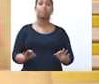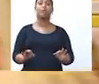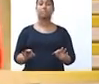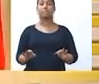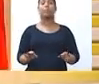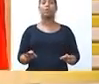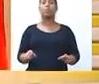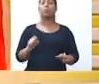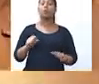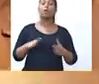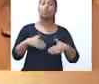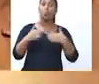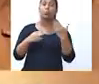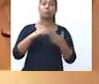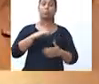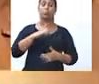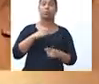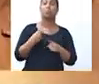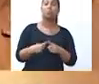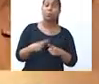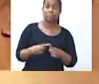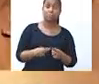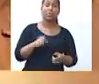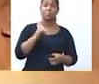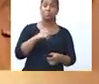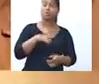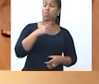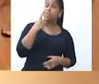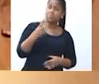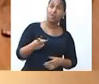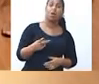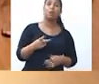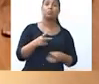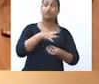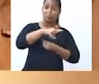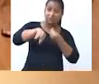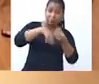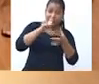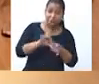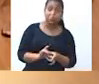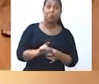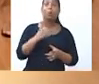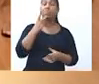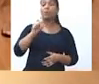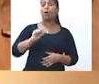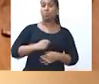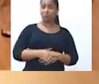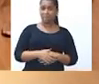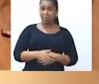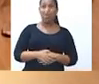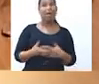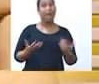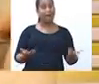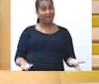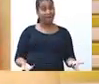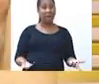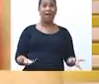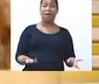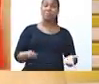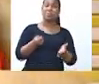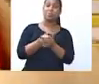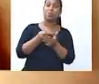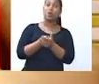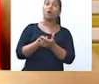sido construído. Por quê? Se eu falo de intersecção, você vai dizer o seguinte, ah, mas aí eu quebro a luta,